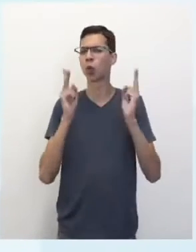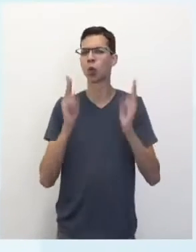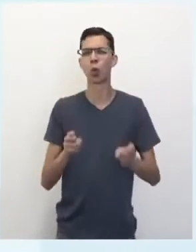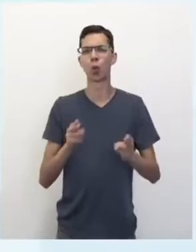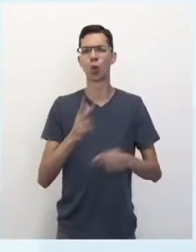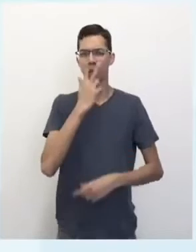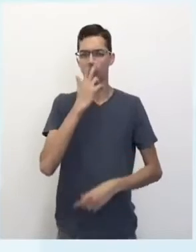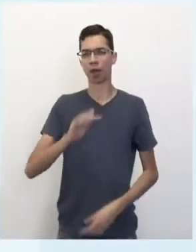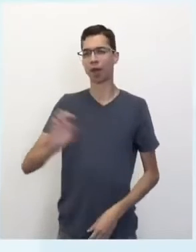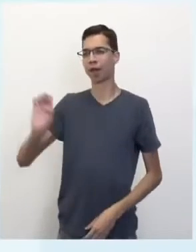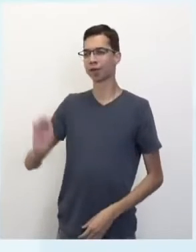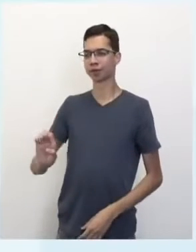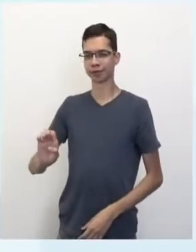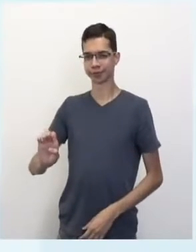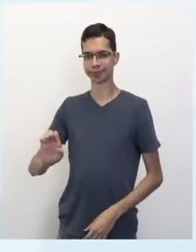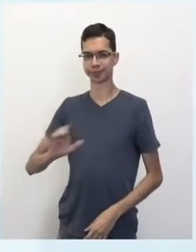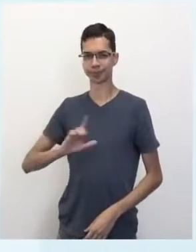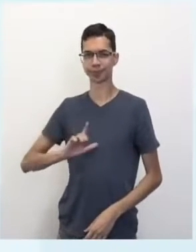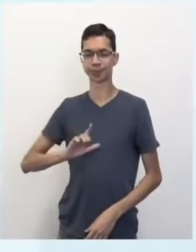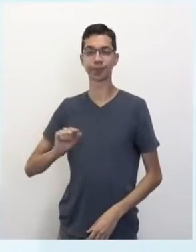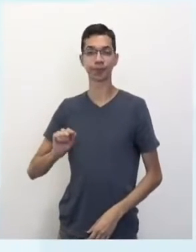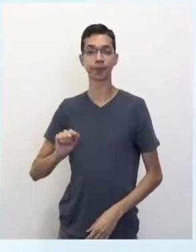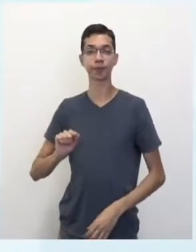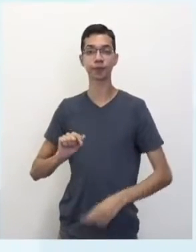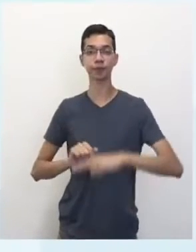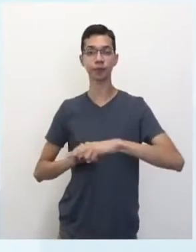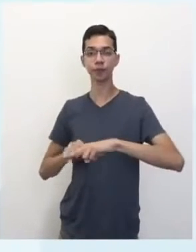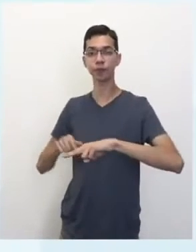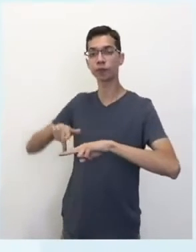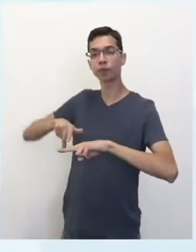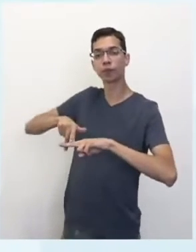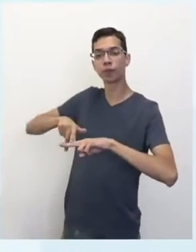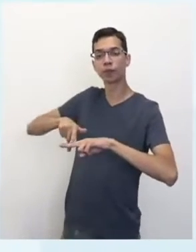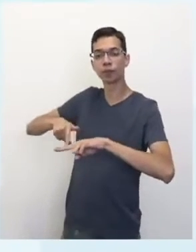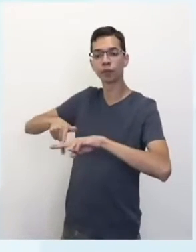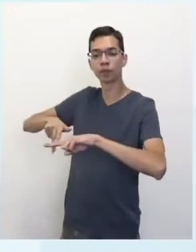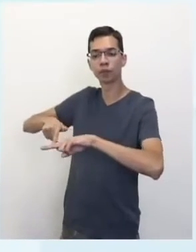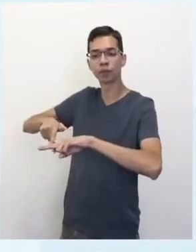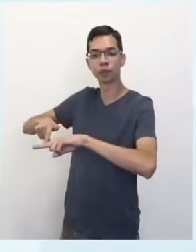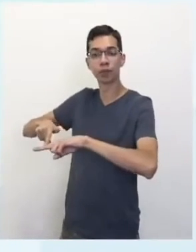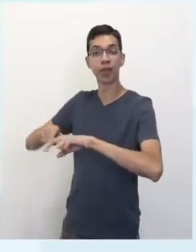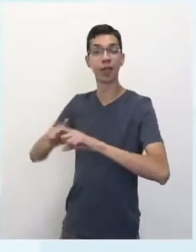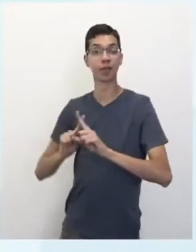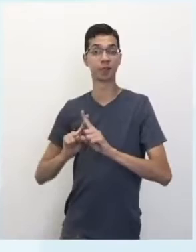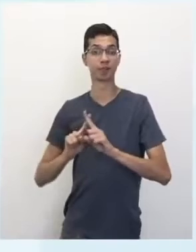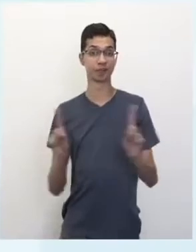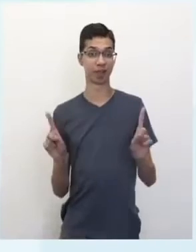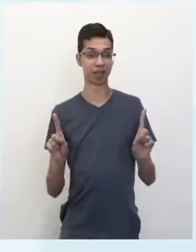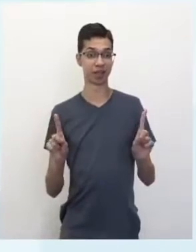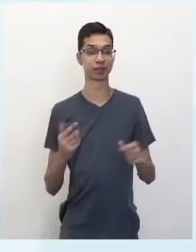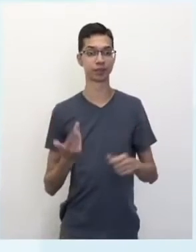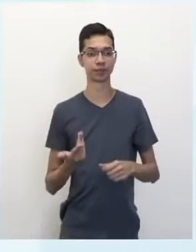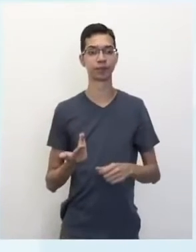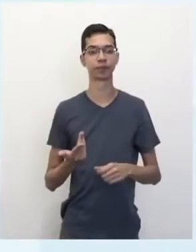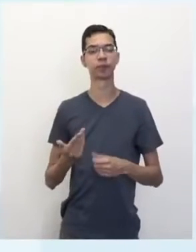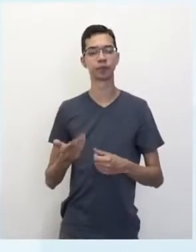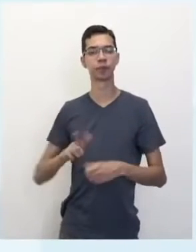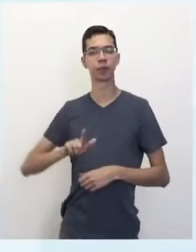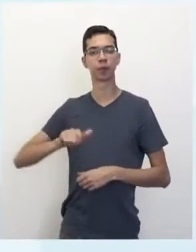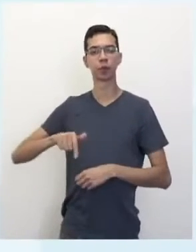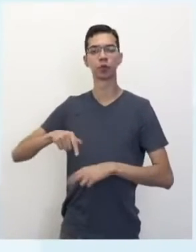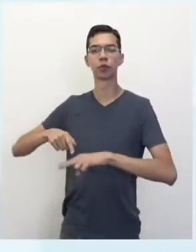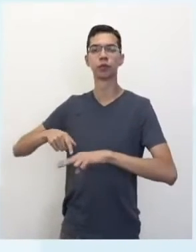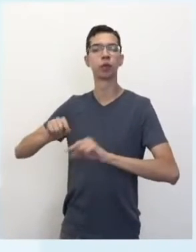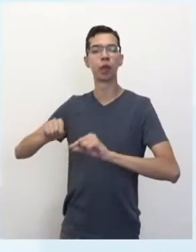seguir, fez uma manobra dando um giro, de forma a posicionar o skate para a